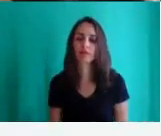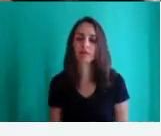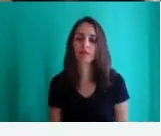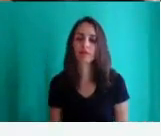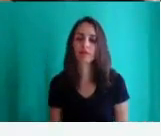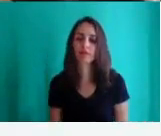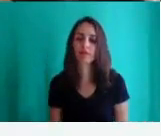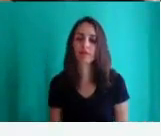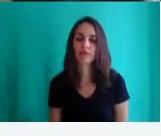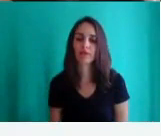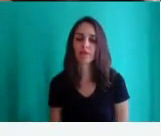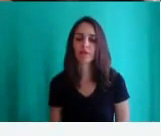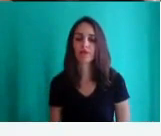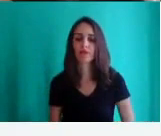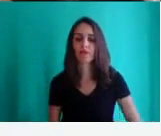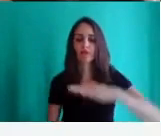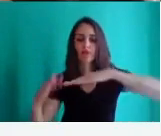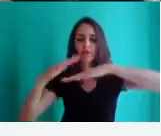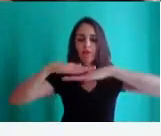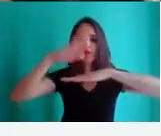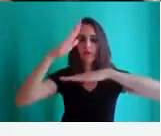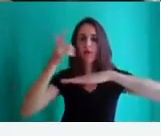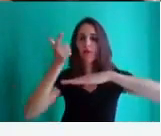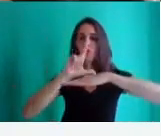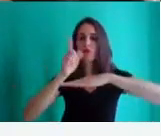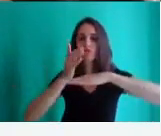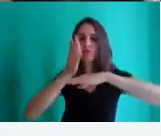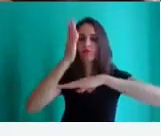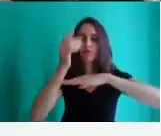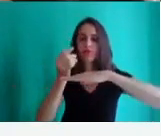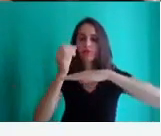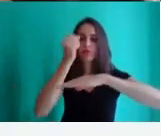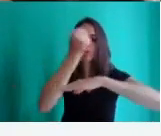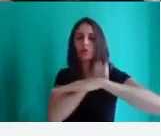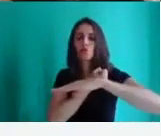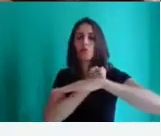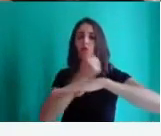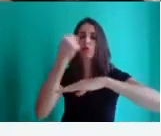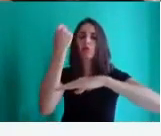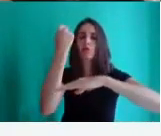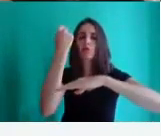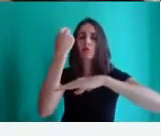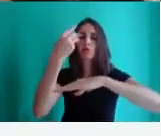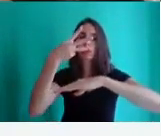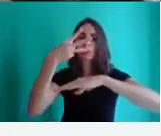3 classificados, na sequência o suplente